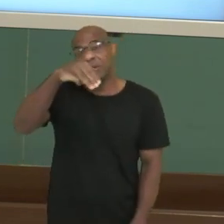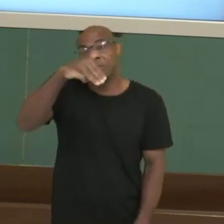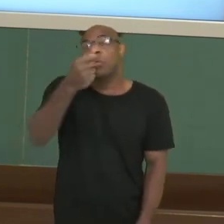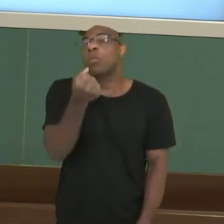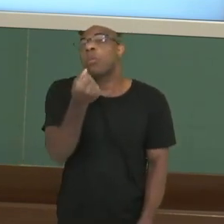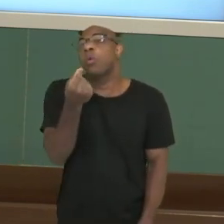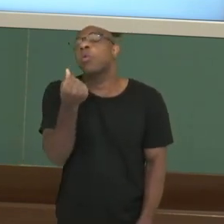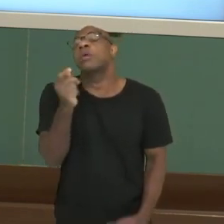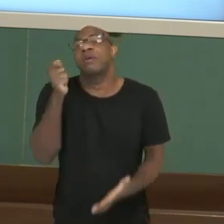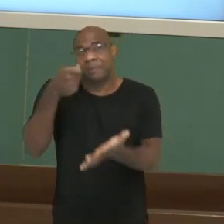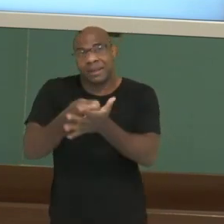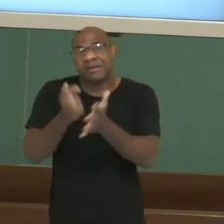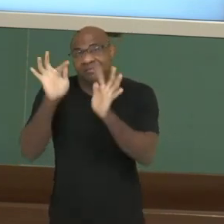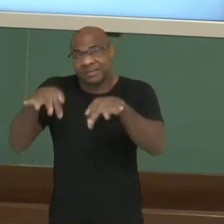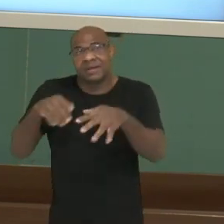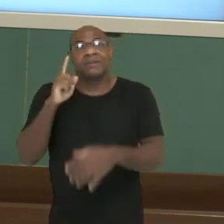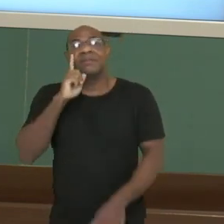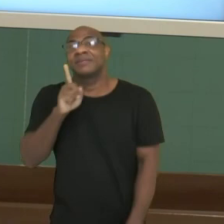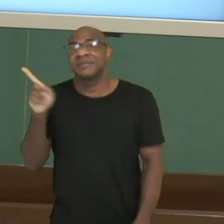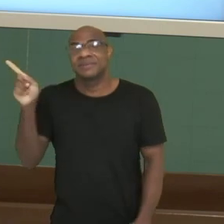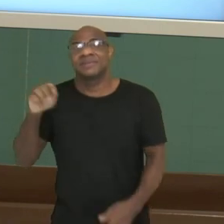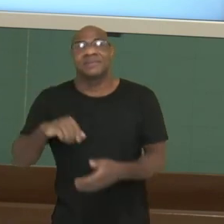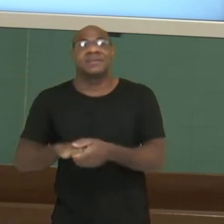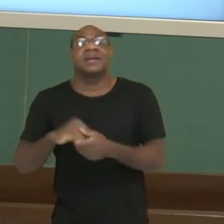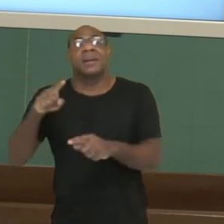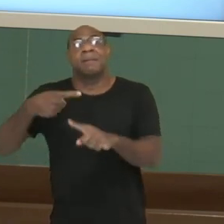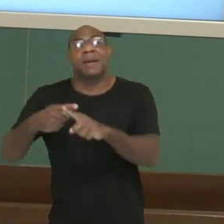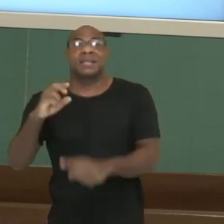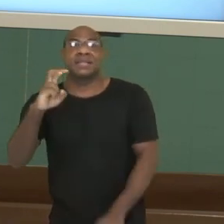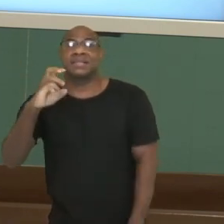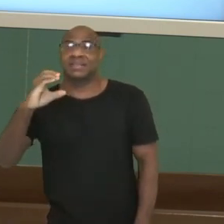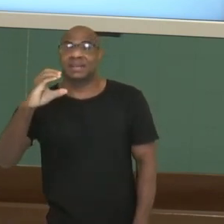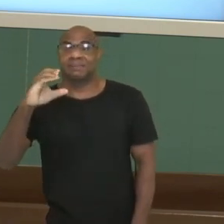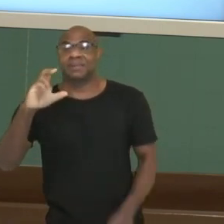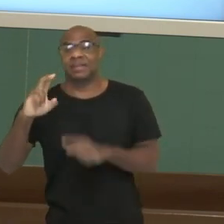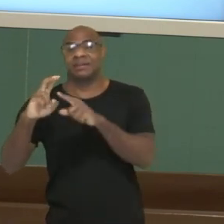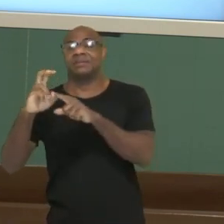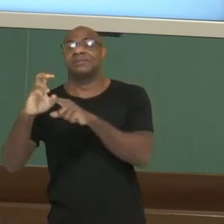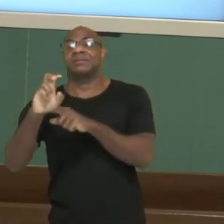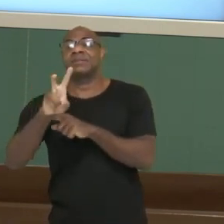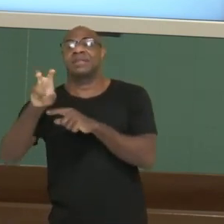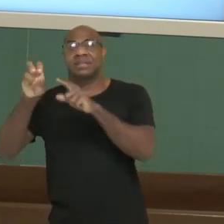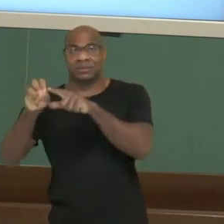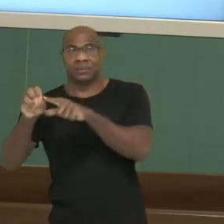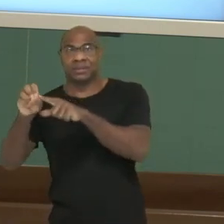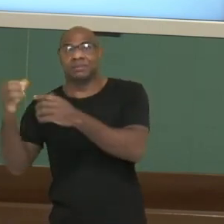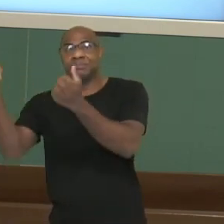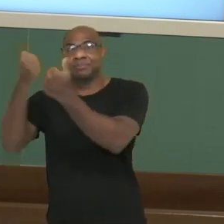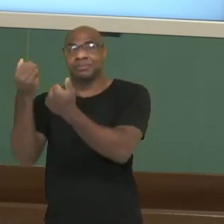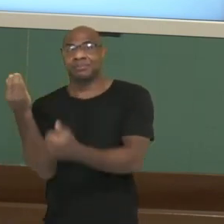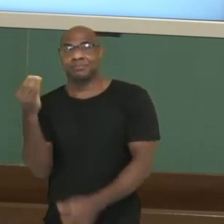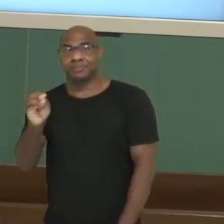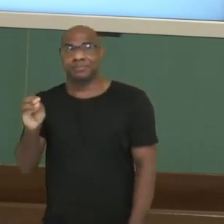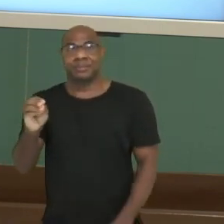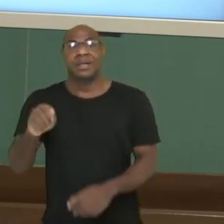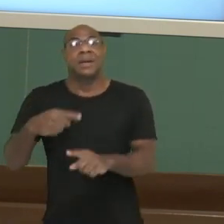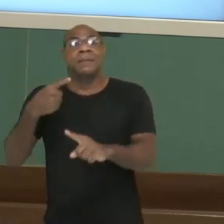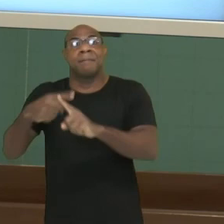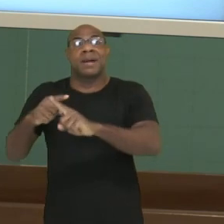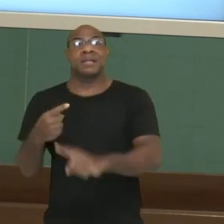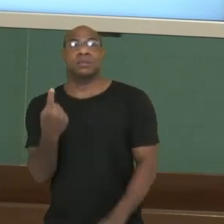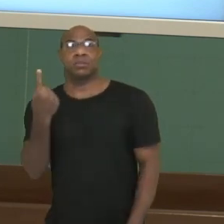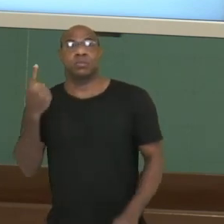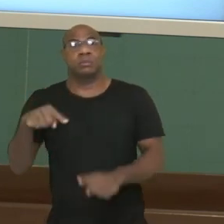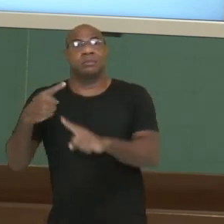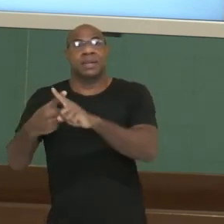pagar. 550 é o capital, 1 mais a taxa é 10%, então é 0,10, tá? 0,10